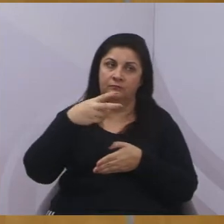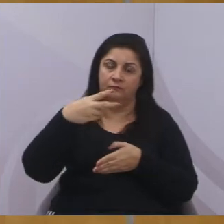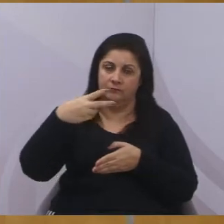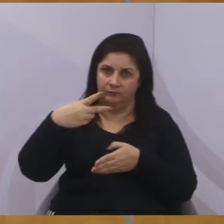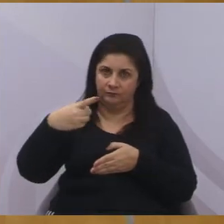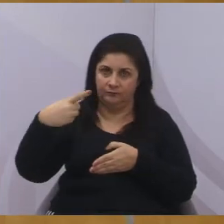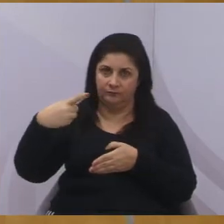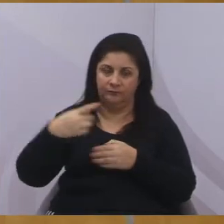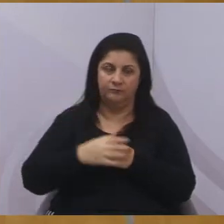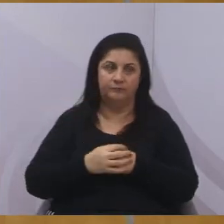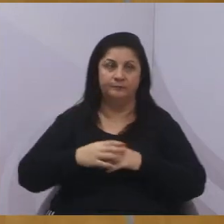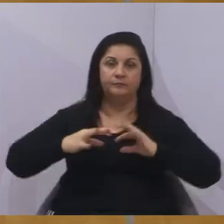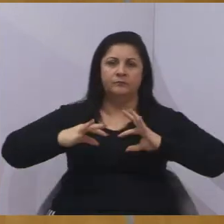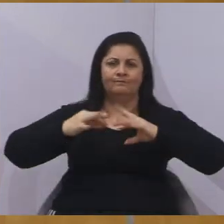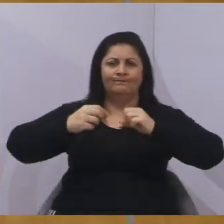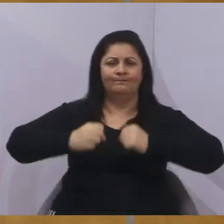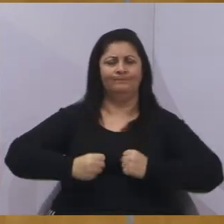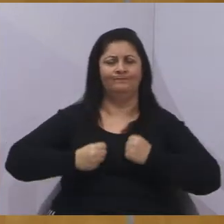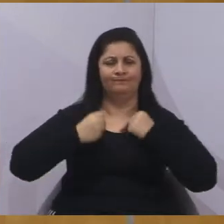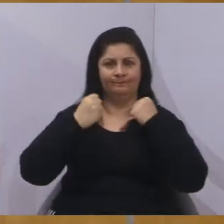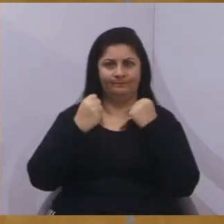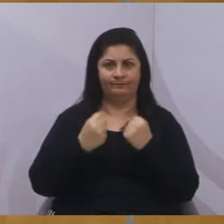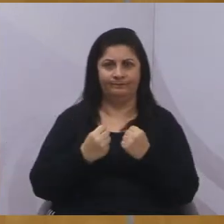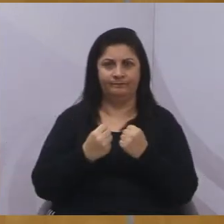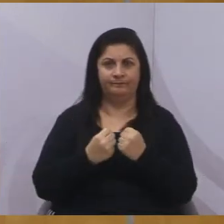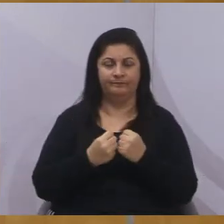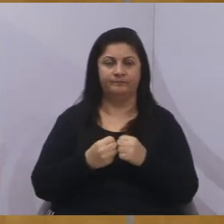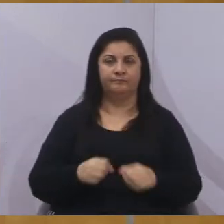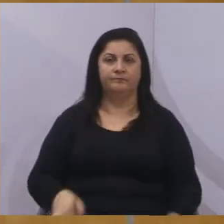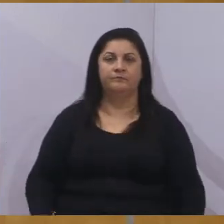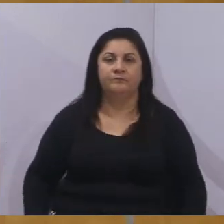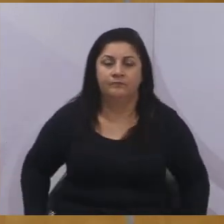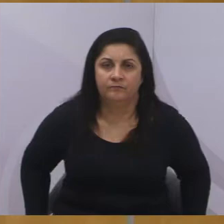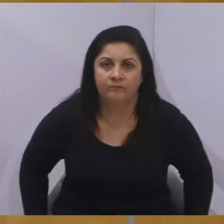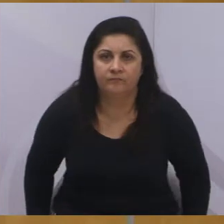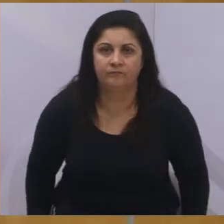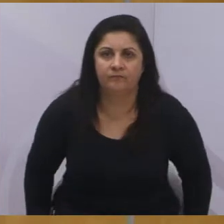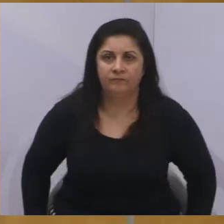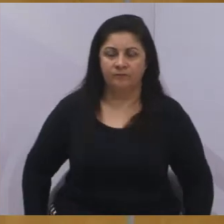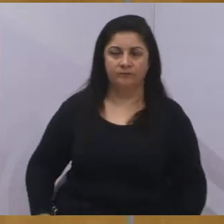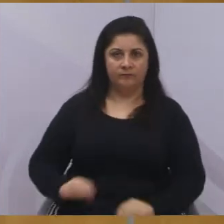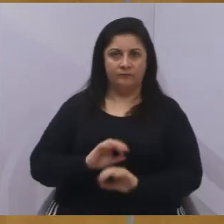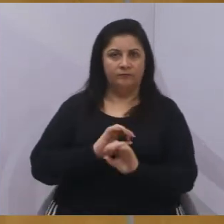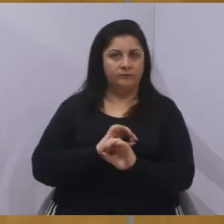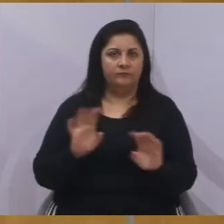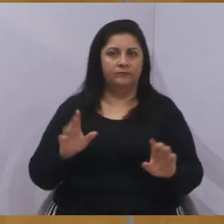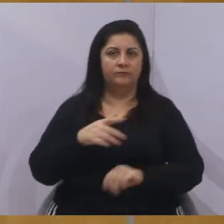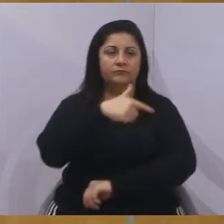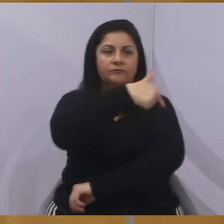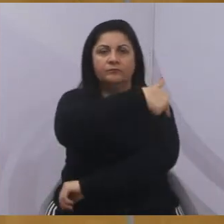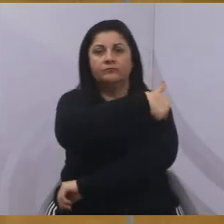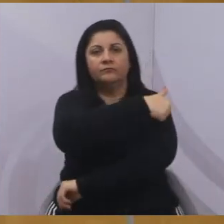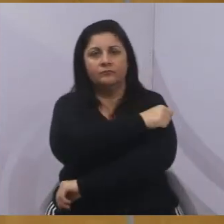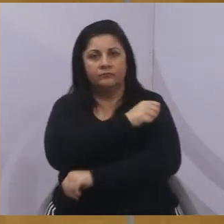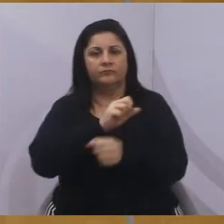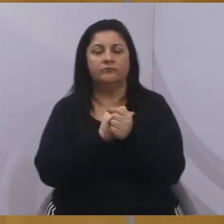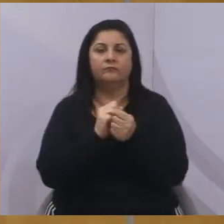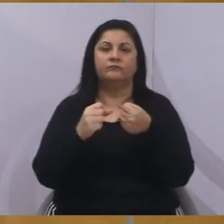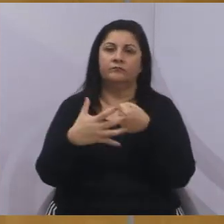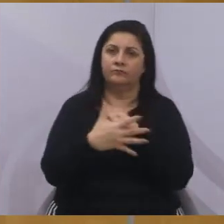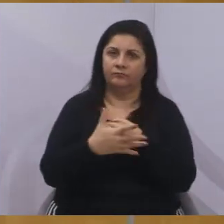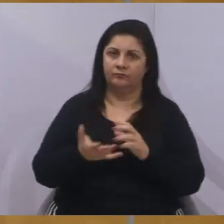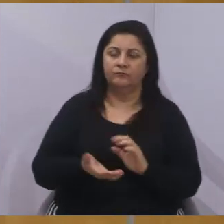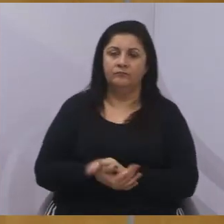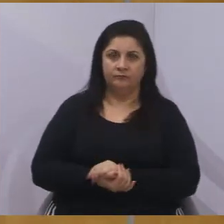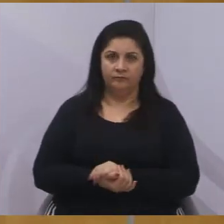2021, todos os esforços foram canalizados para a vacinação, da vacinação de Covid, que atualmente